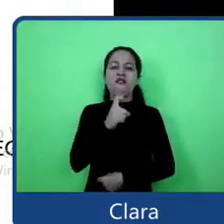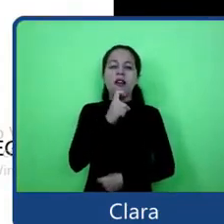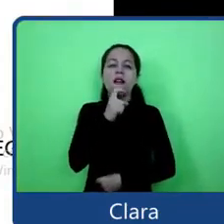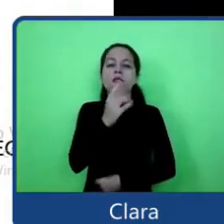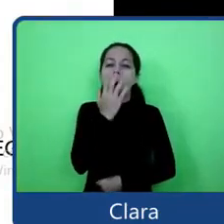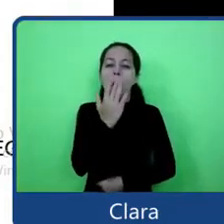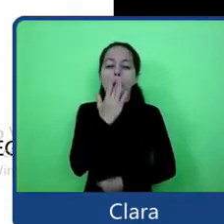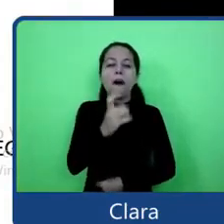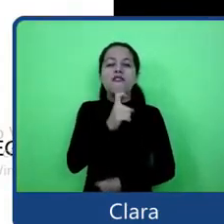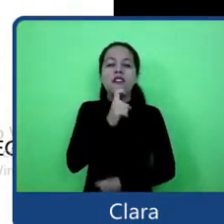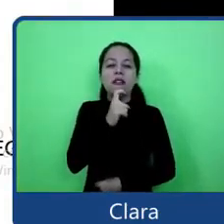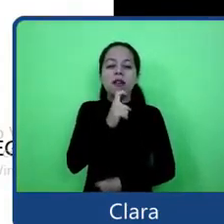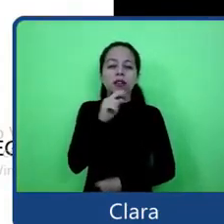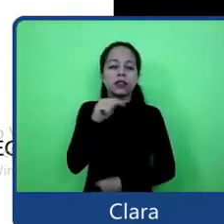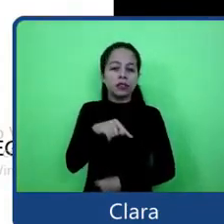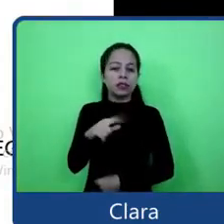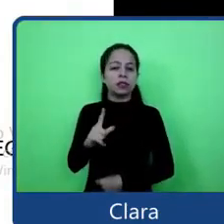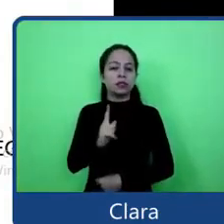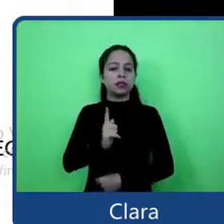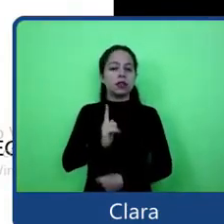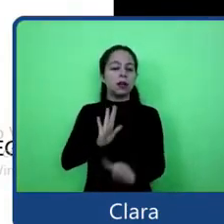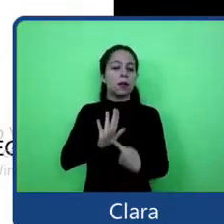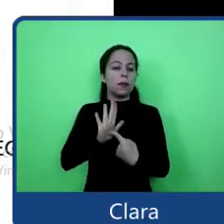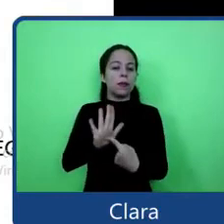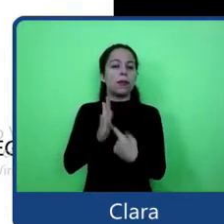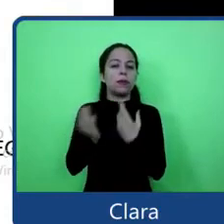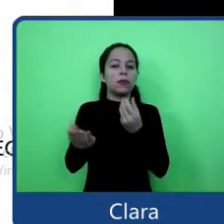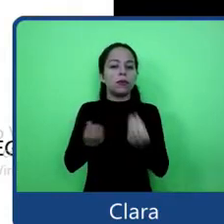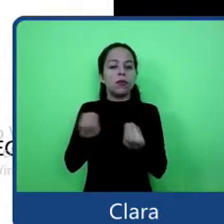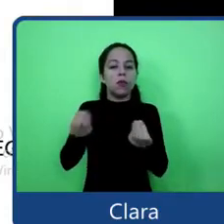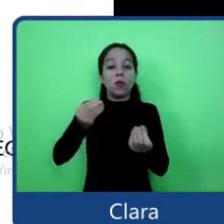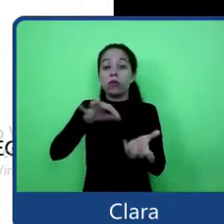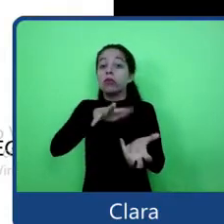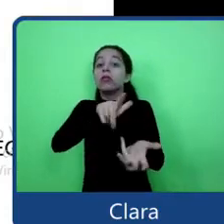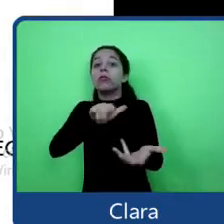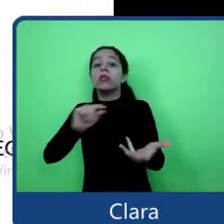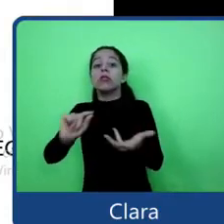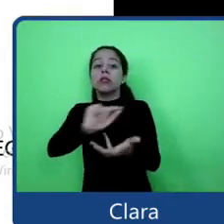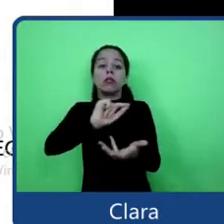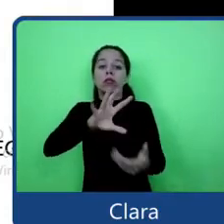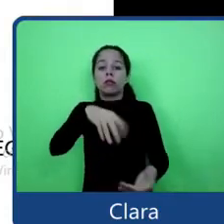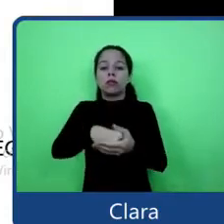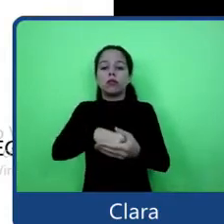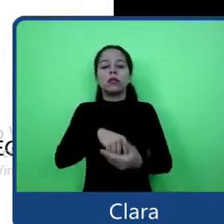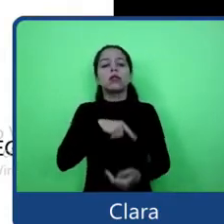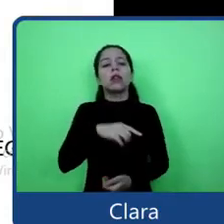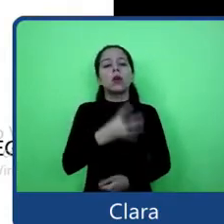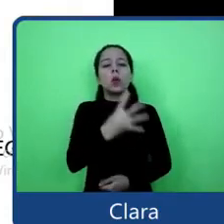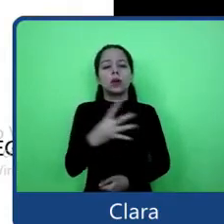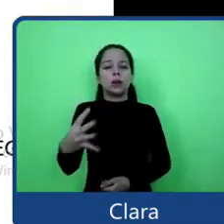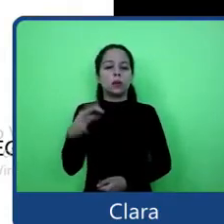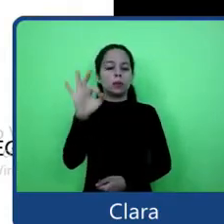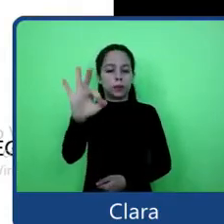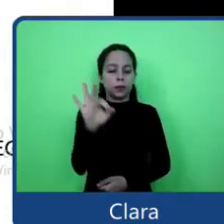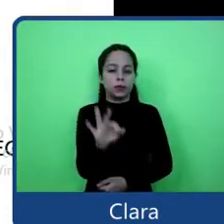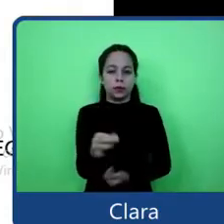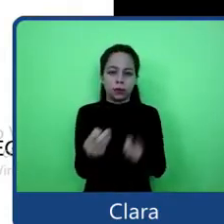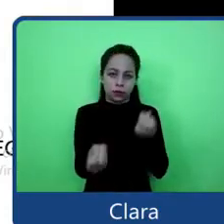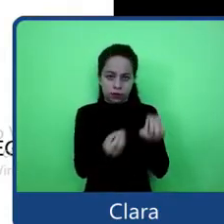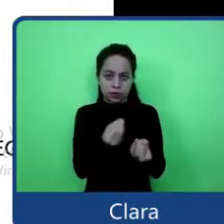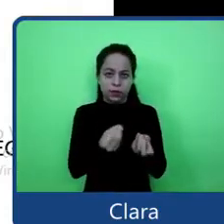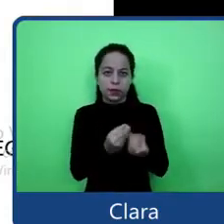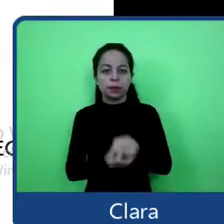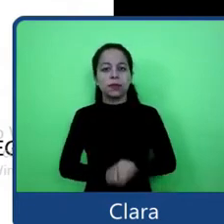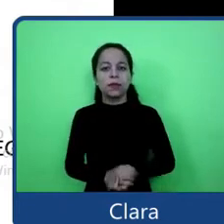carbono referentes a mudanças no uso da terra, né, que corresponde a 44% das nossas emissões. Então, a maior fonte de